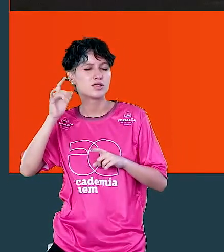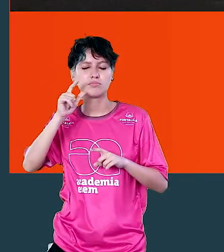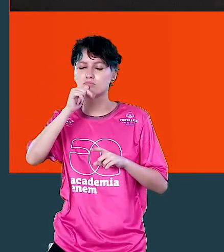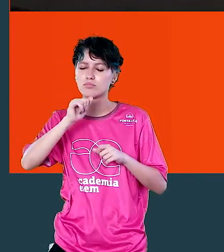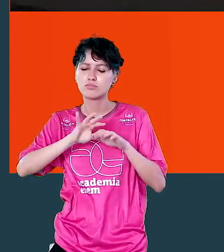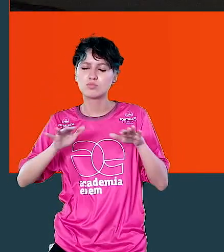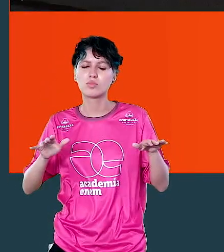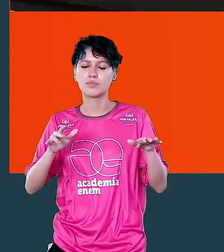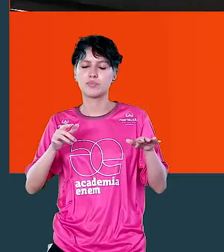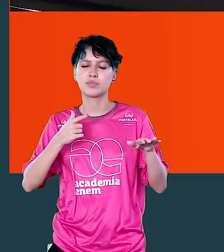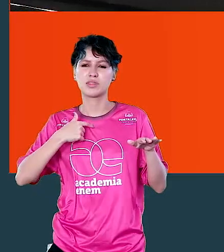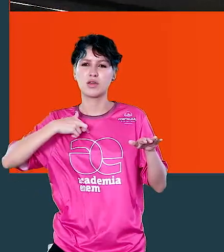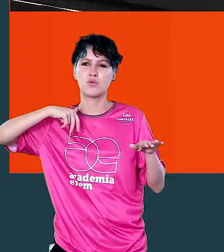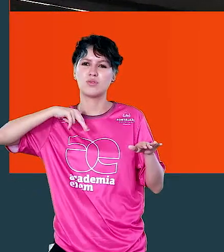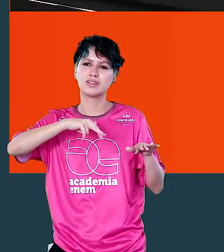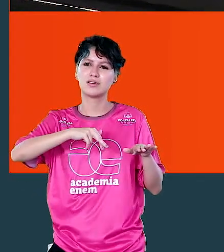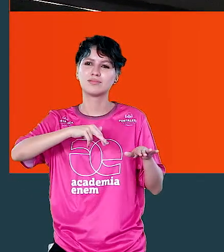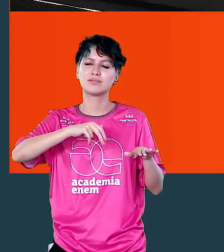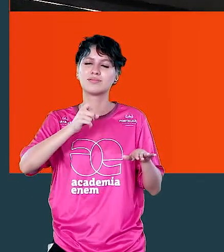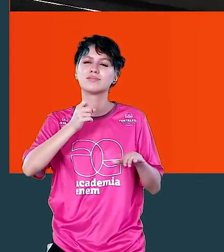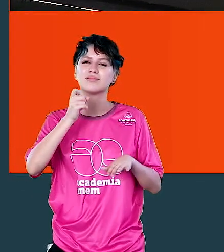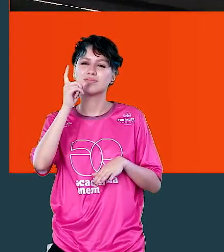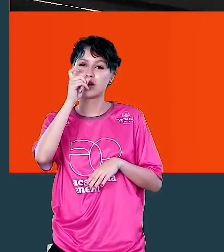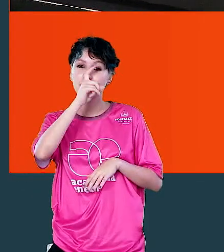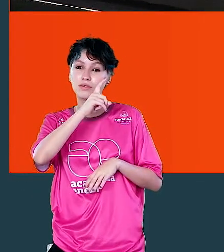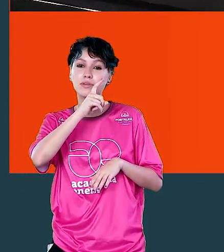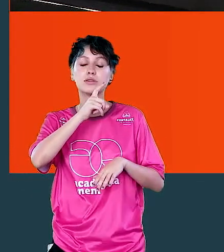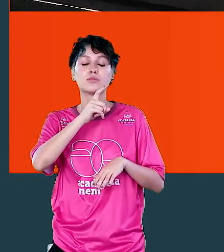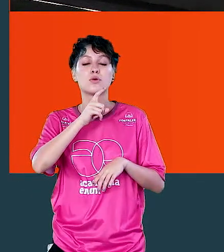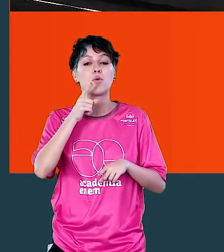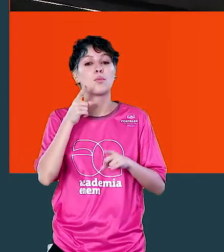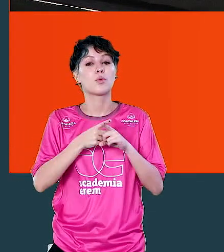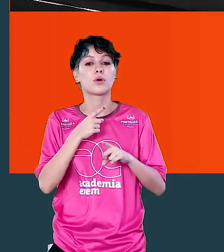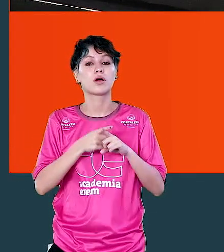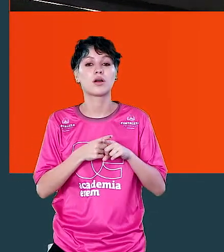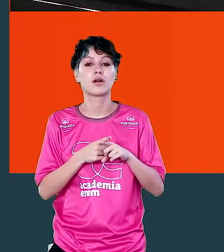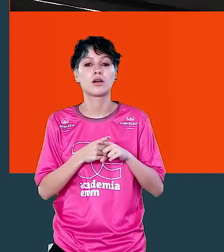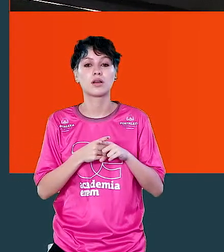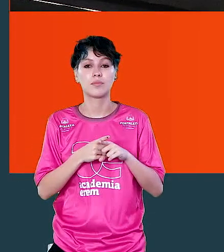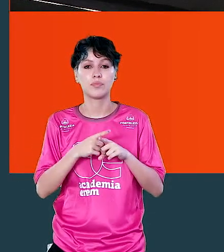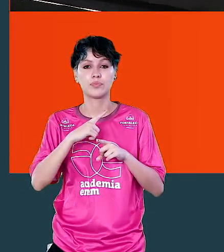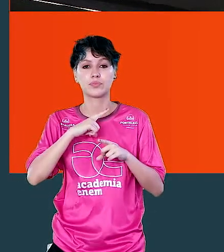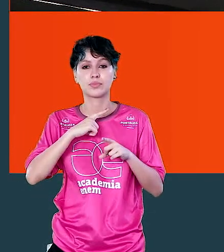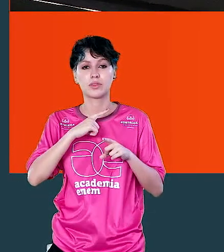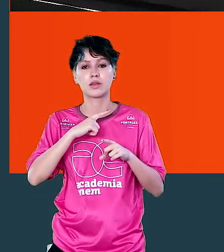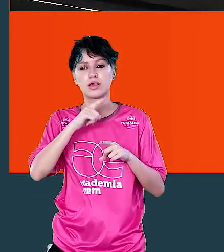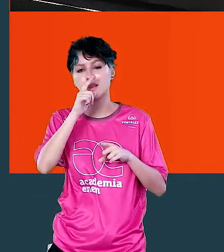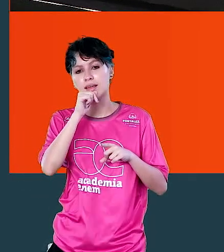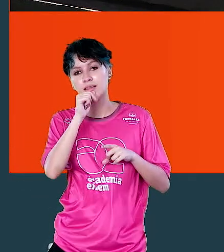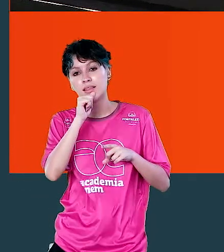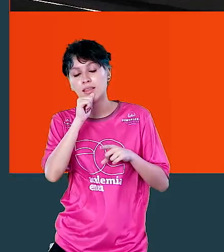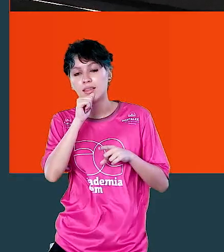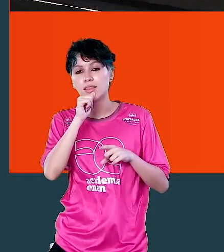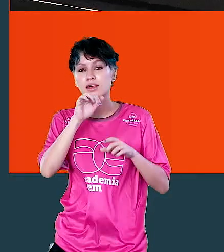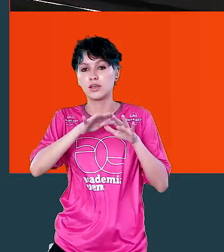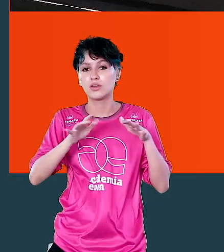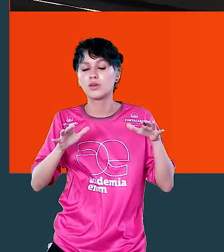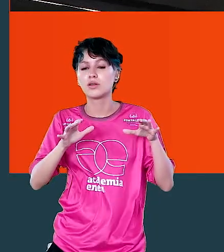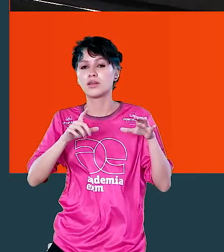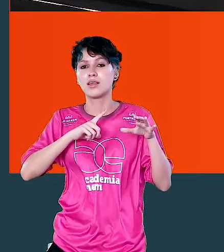movimento com facilidade? Não. Por que não? Porque no líquido, as moléculas estão